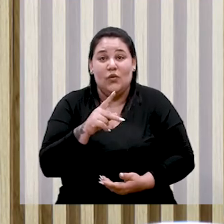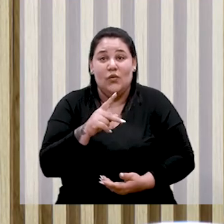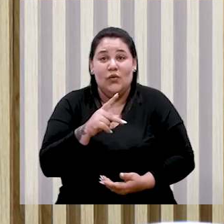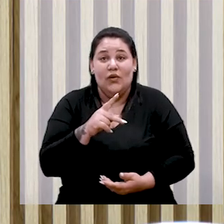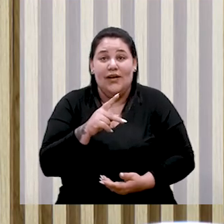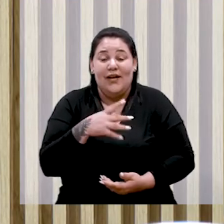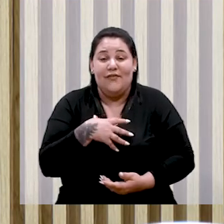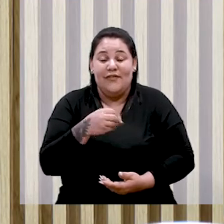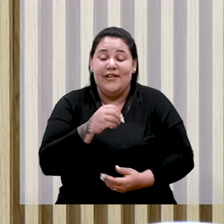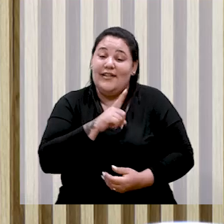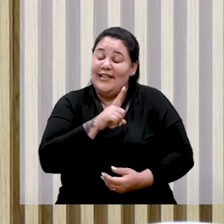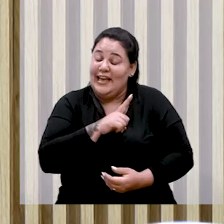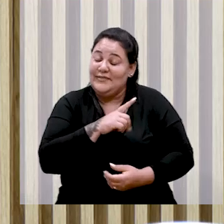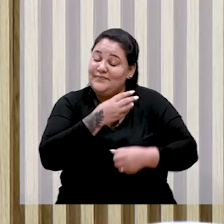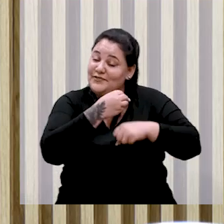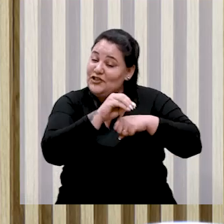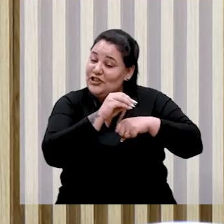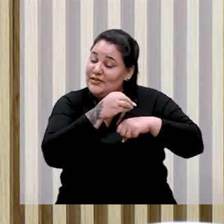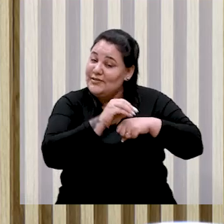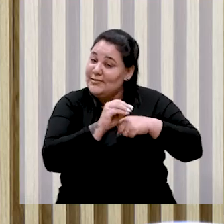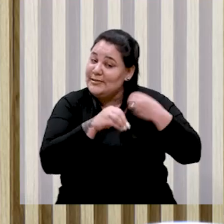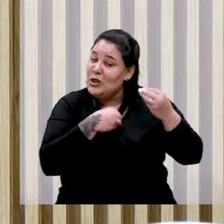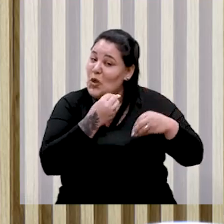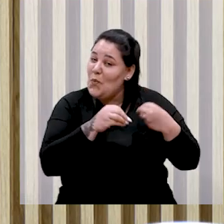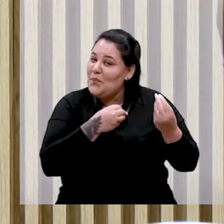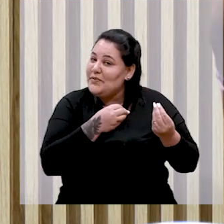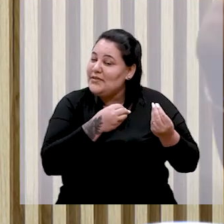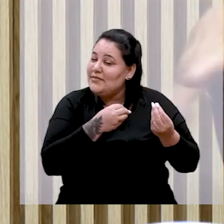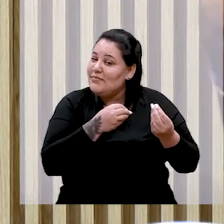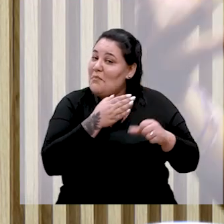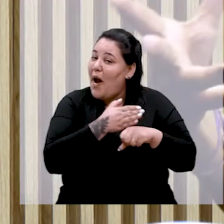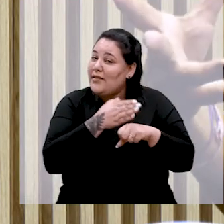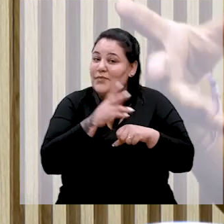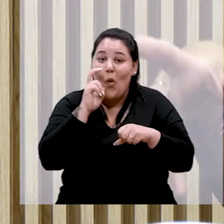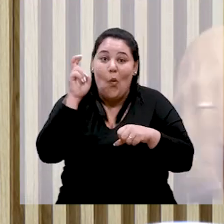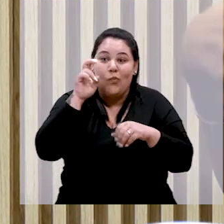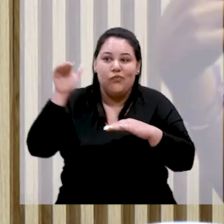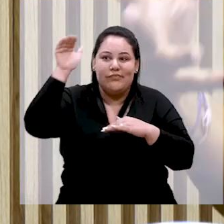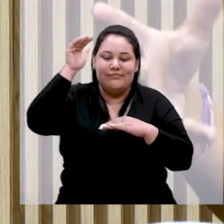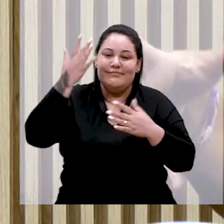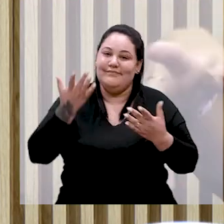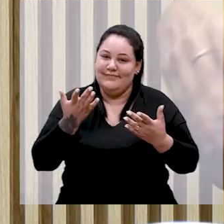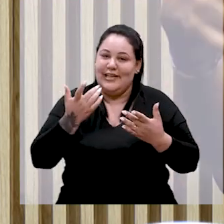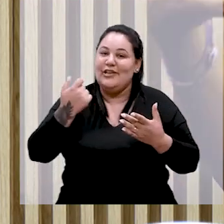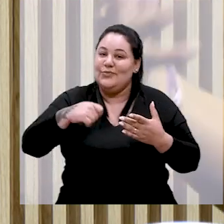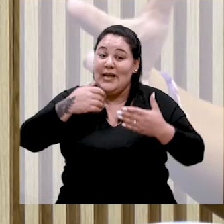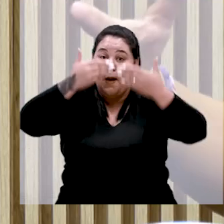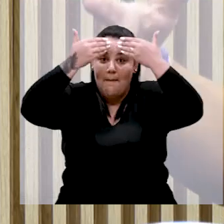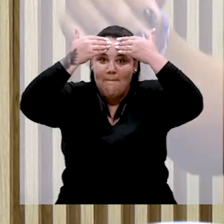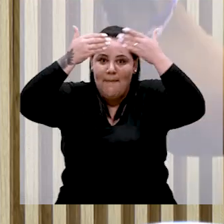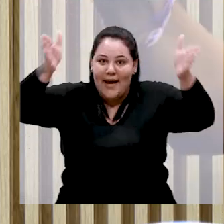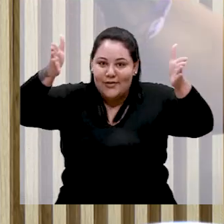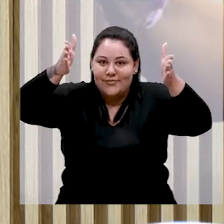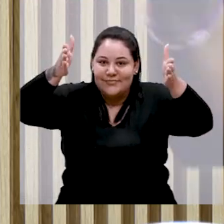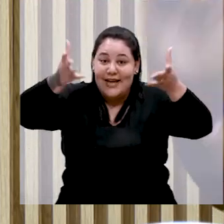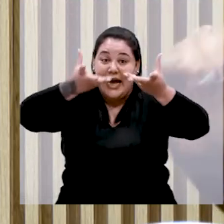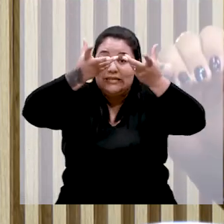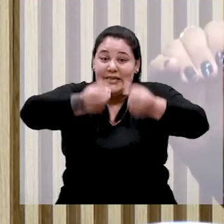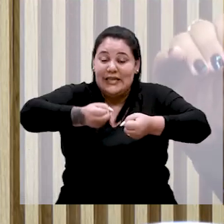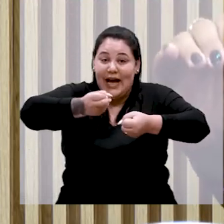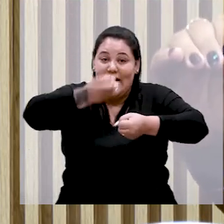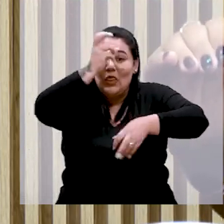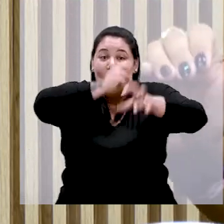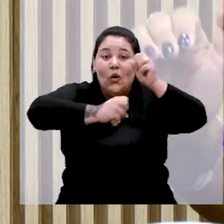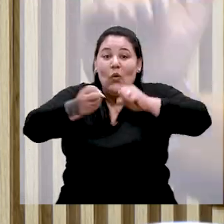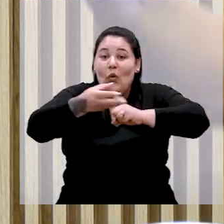tua filha tem indicativos de altas habilidades. Então, isso a gente precisa estar aberto a novas possibilidades, a novos conhecimentos e a entender isso que eu